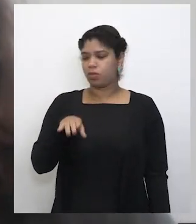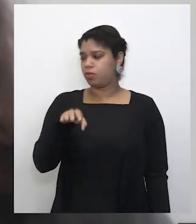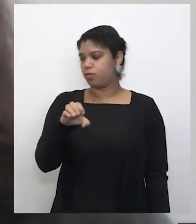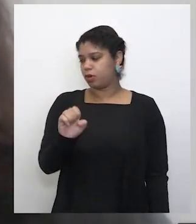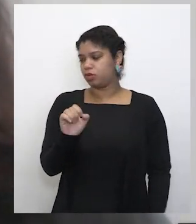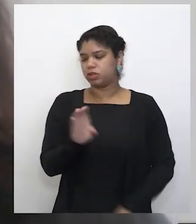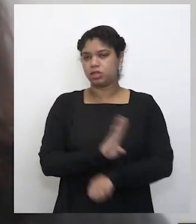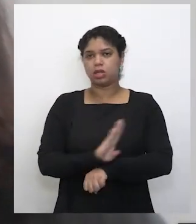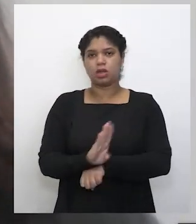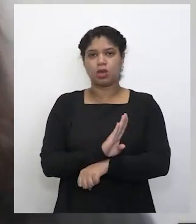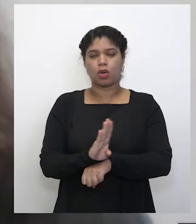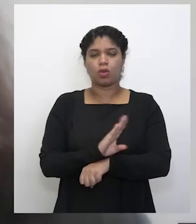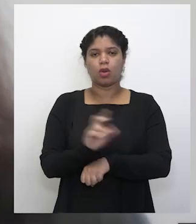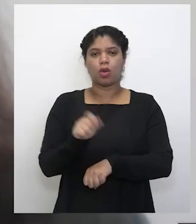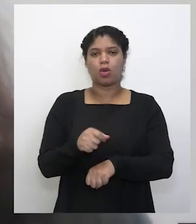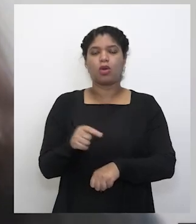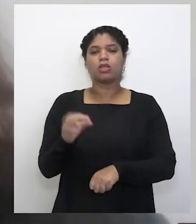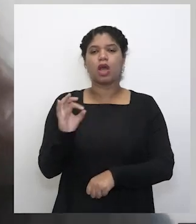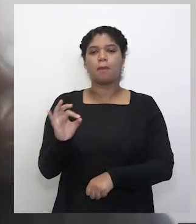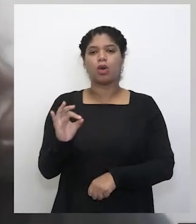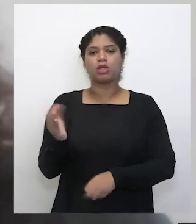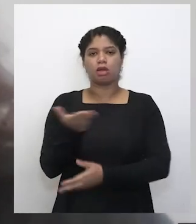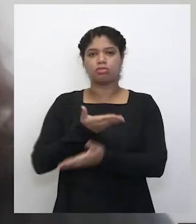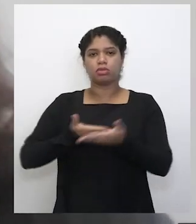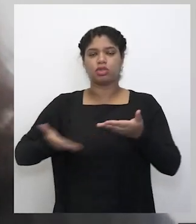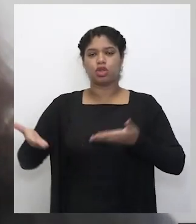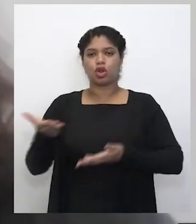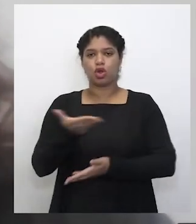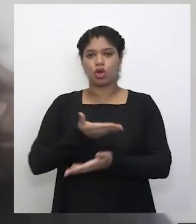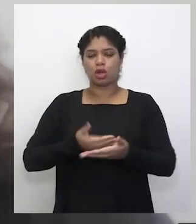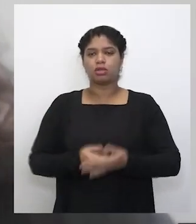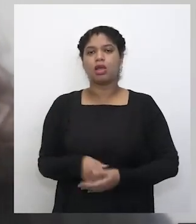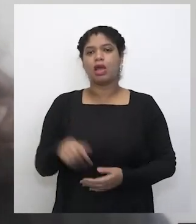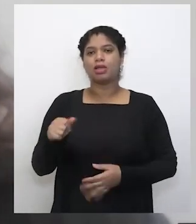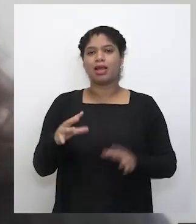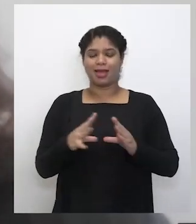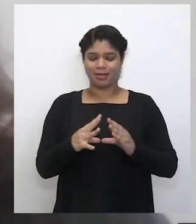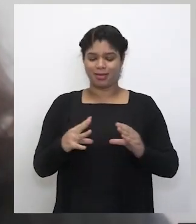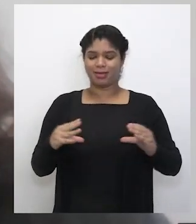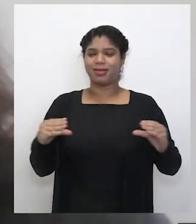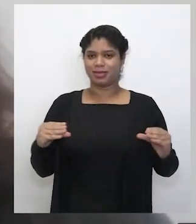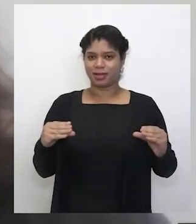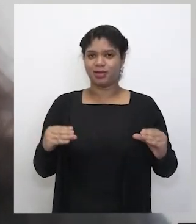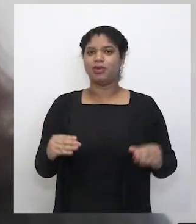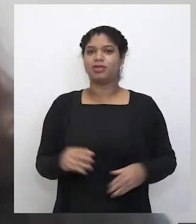de troca, como, por exemplo, o cacau na América do